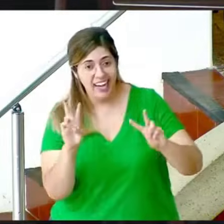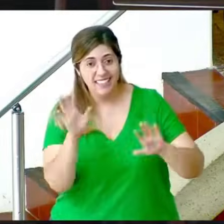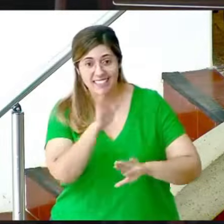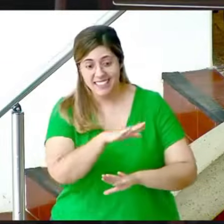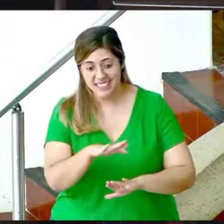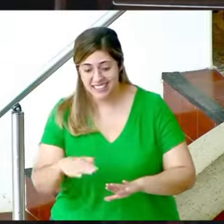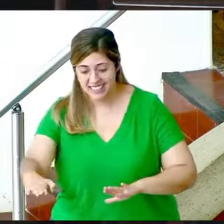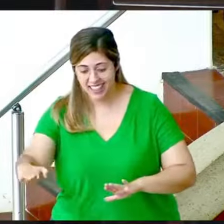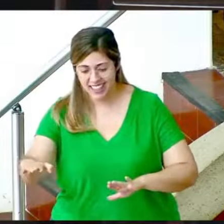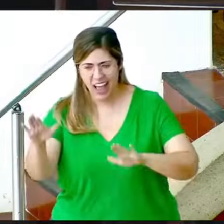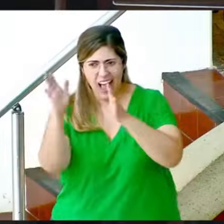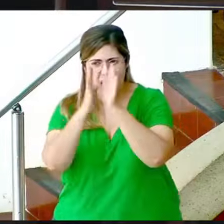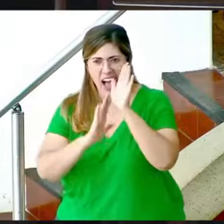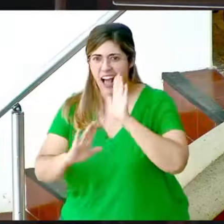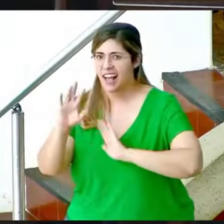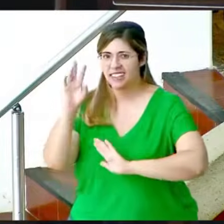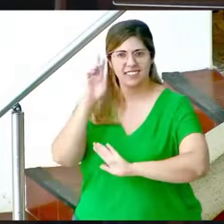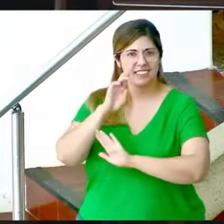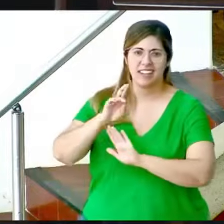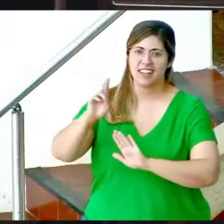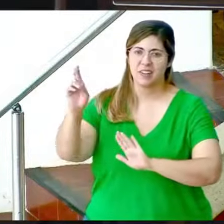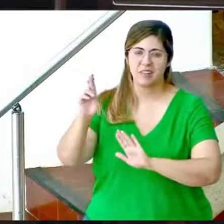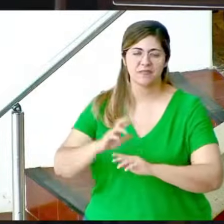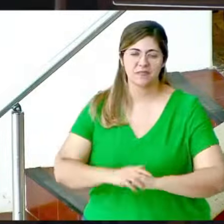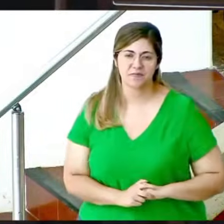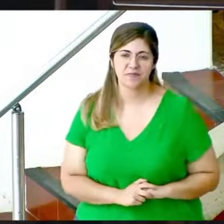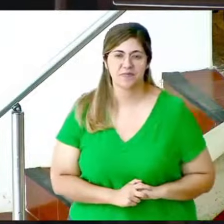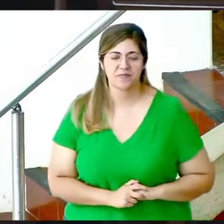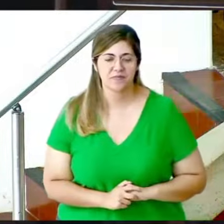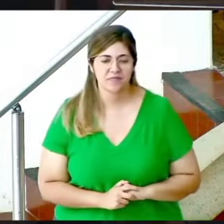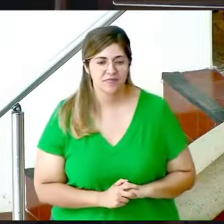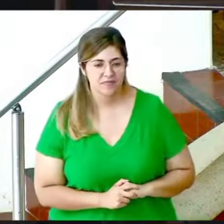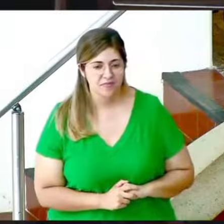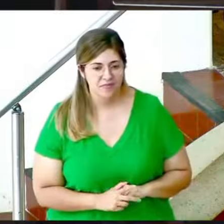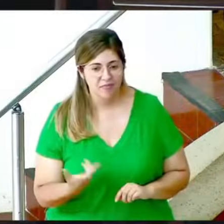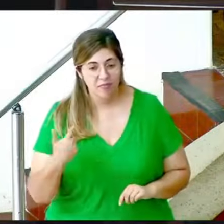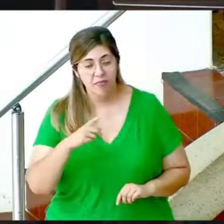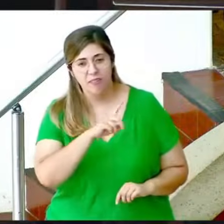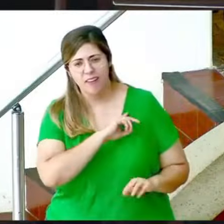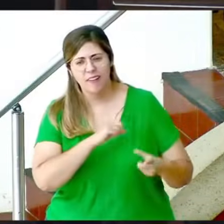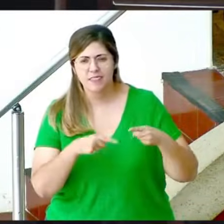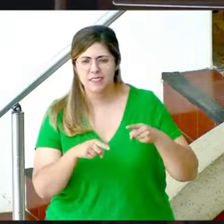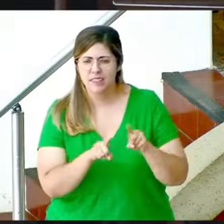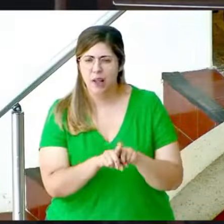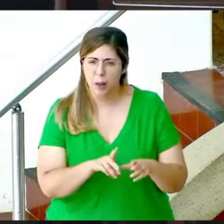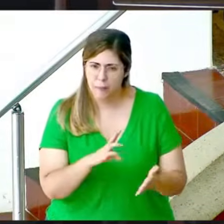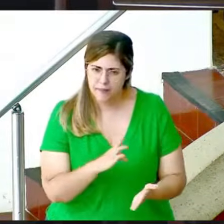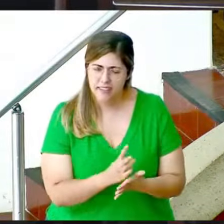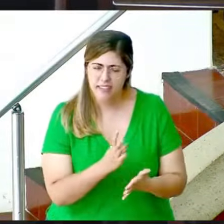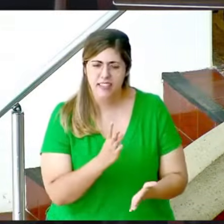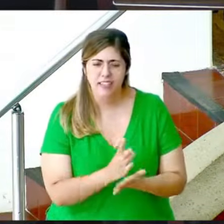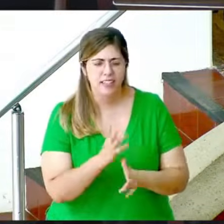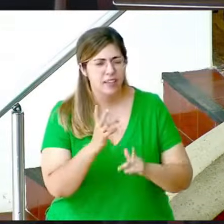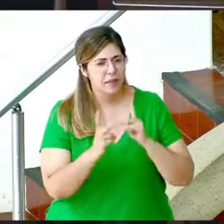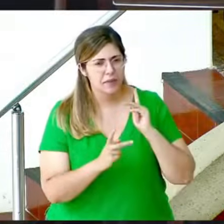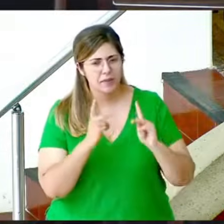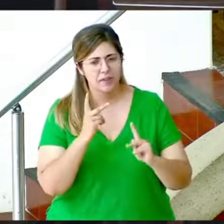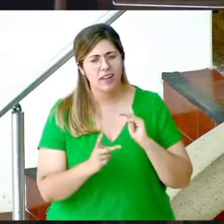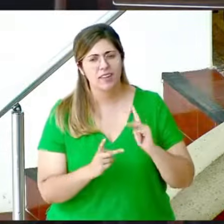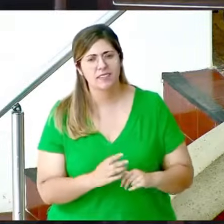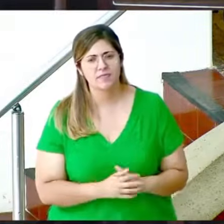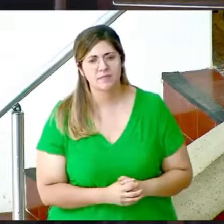cedo, trabalhando cedo para o Senhor. Por isso, sempre me pego com